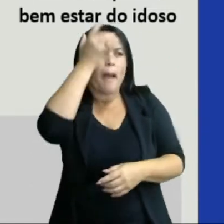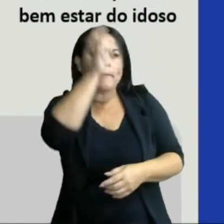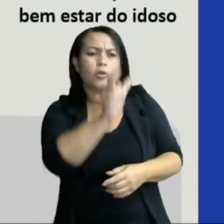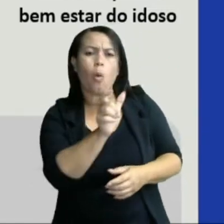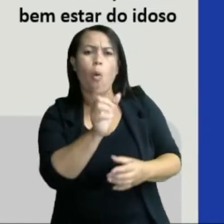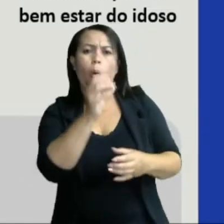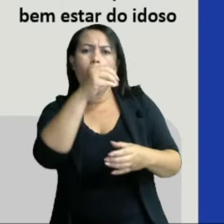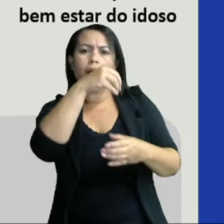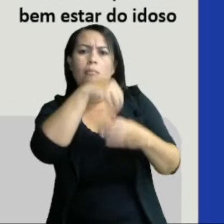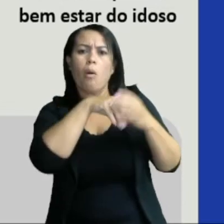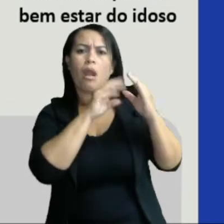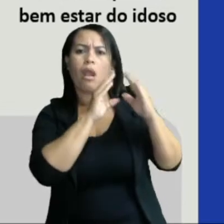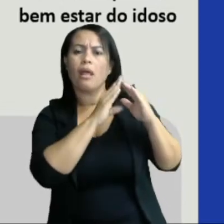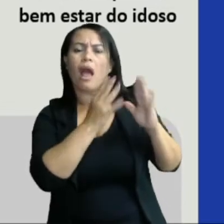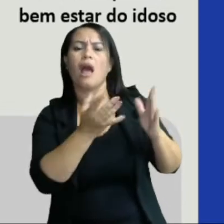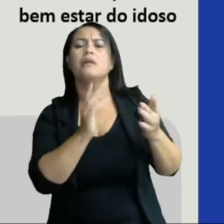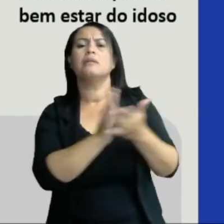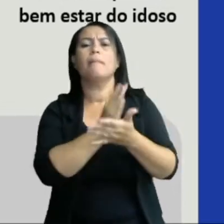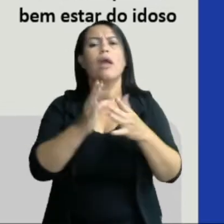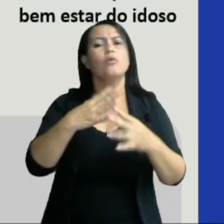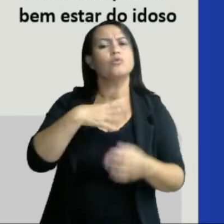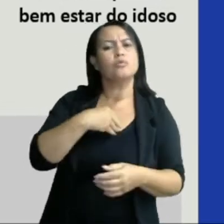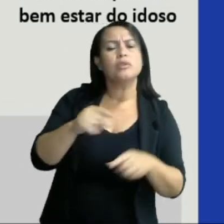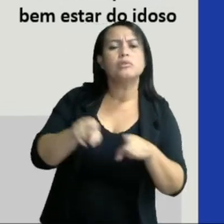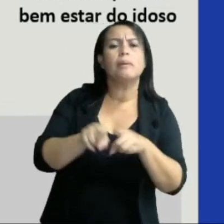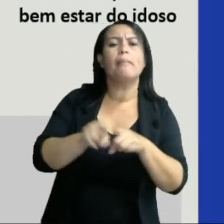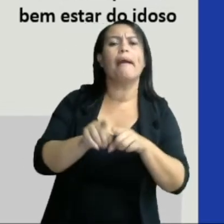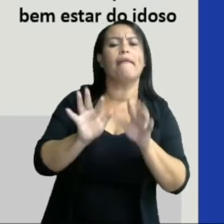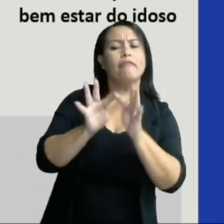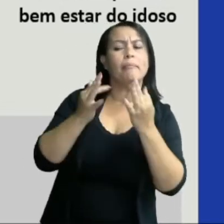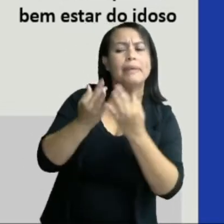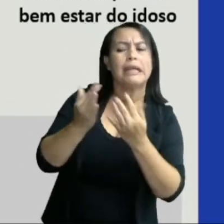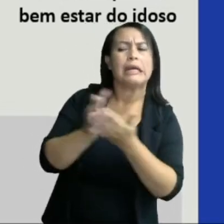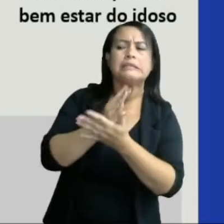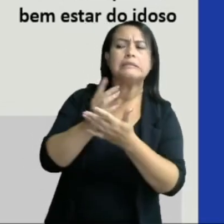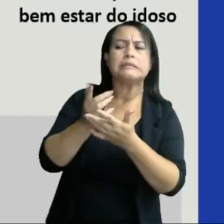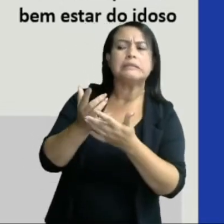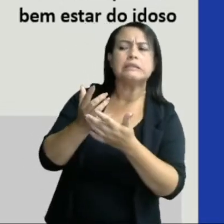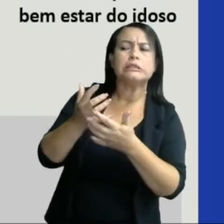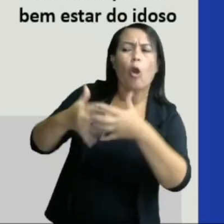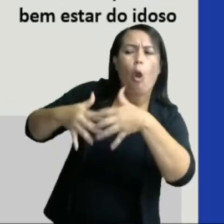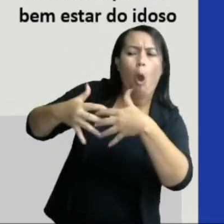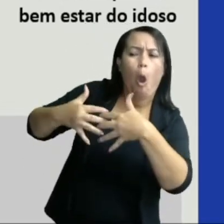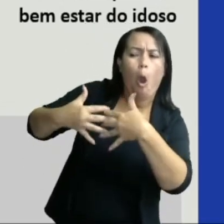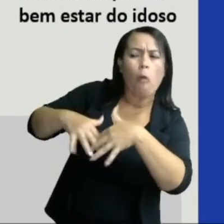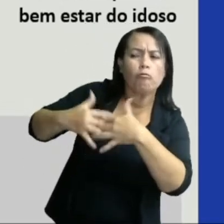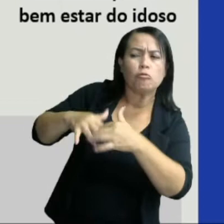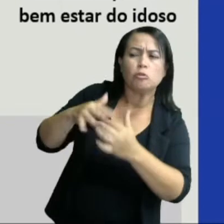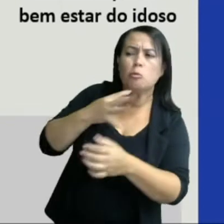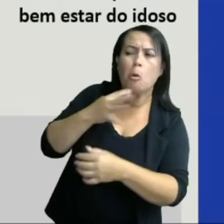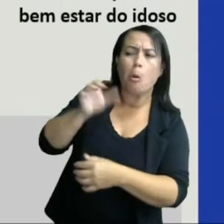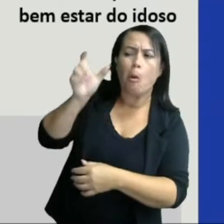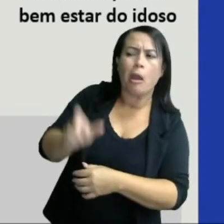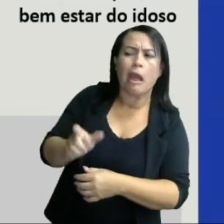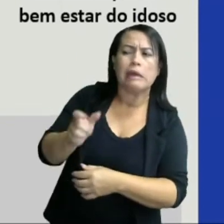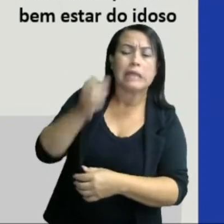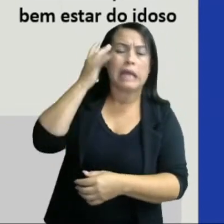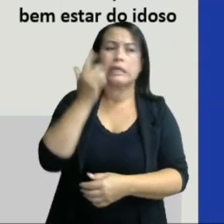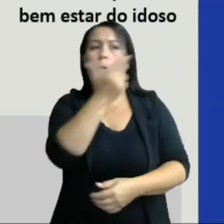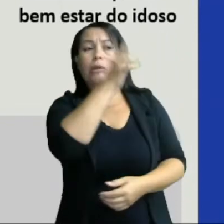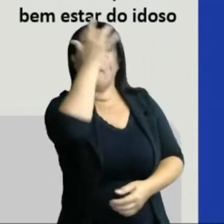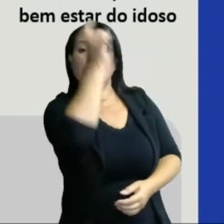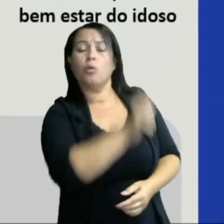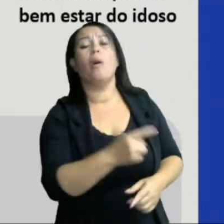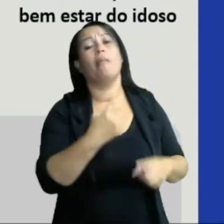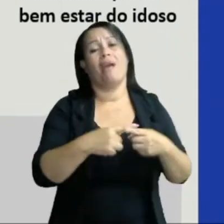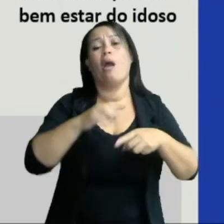desconhece até mesmo os seus filhos, seus parentes, ou confunde alguns parentes com outros. Então, é uma doença